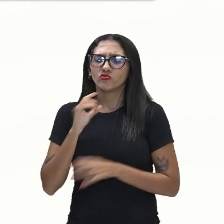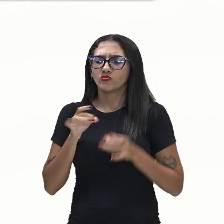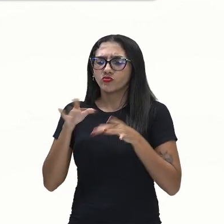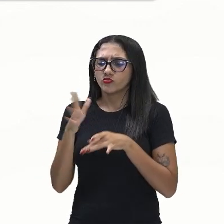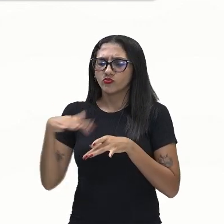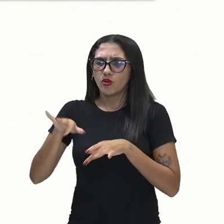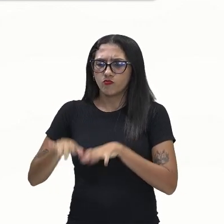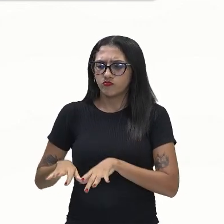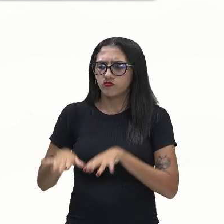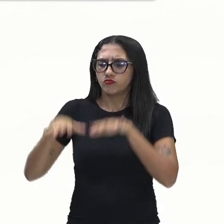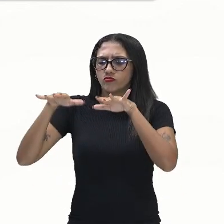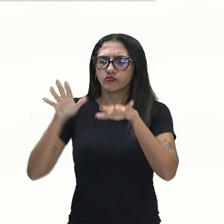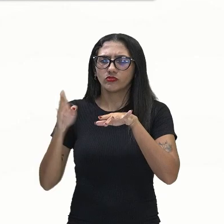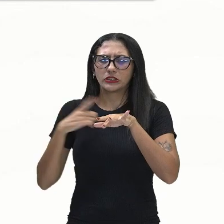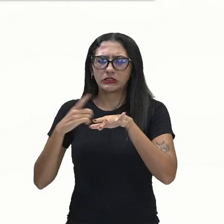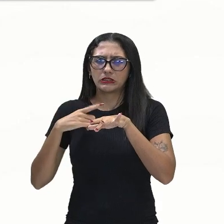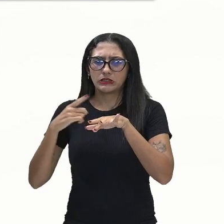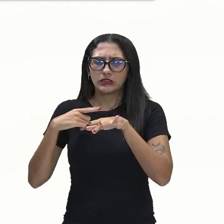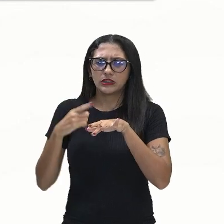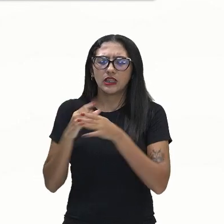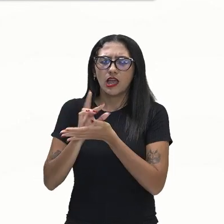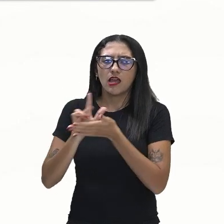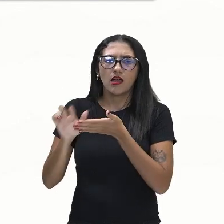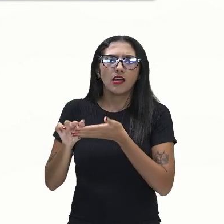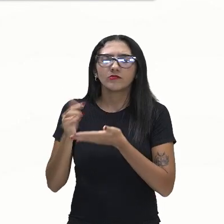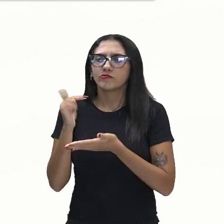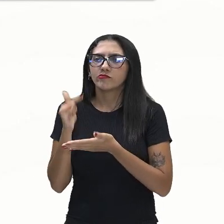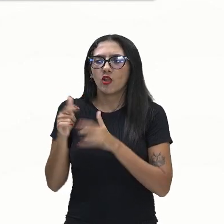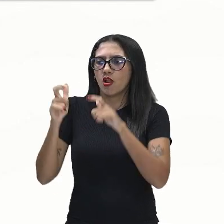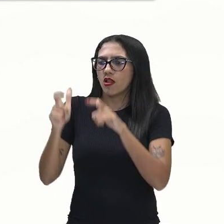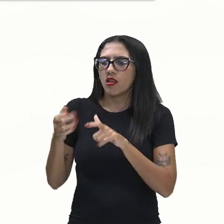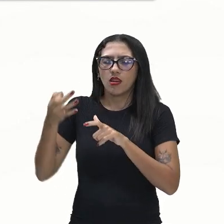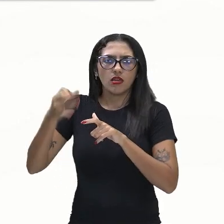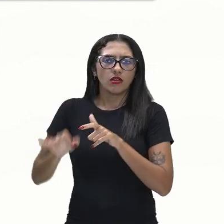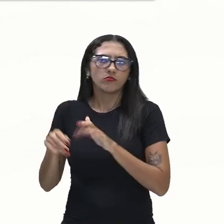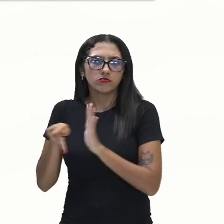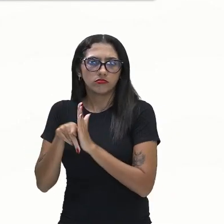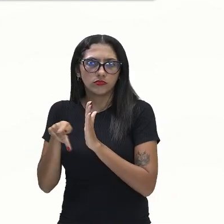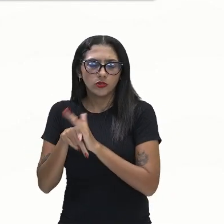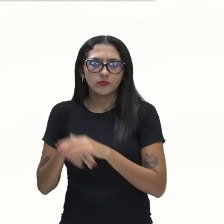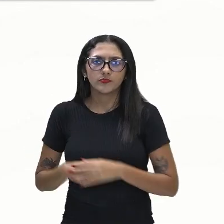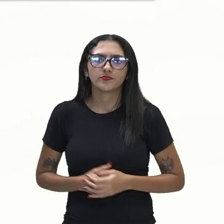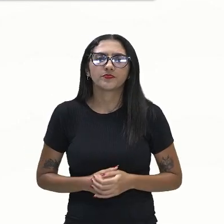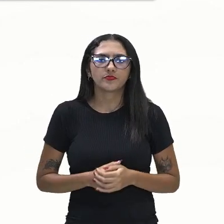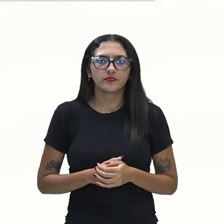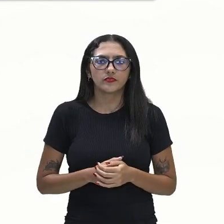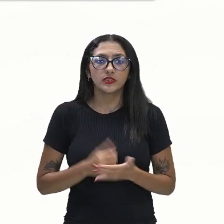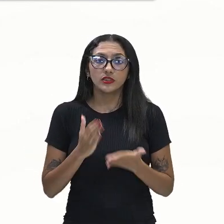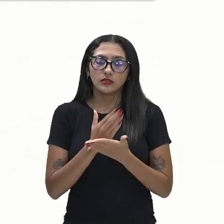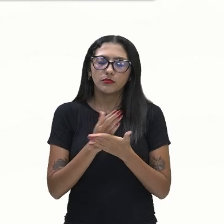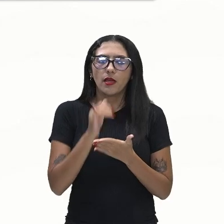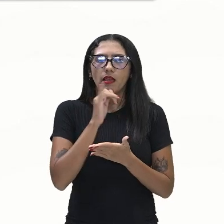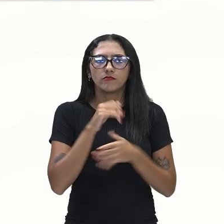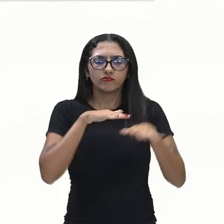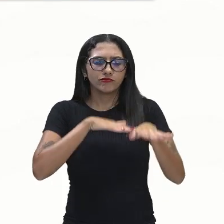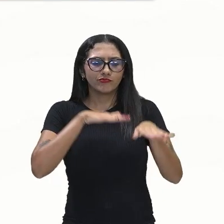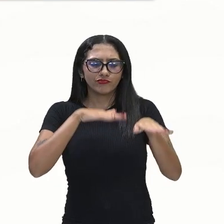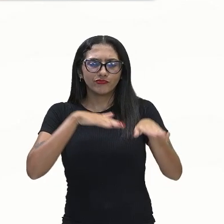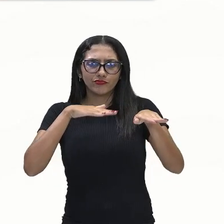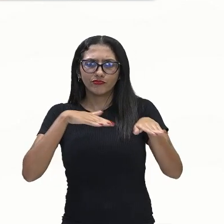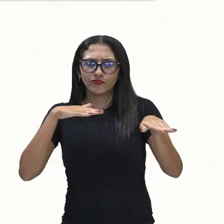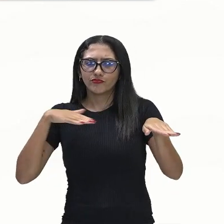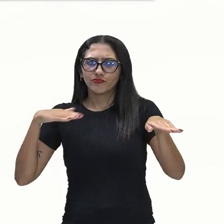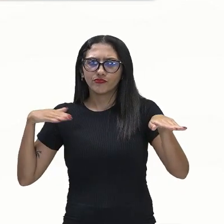esses materiais, né, esses lixos, e não tem locais adequados, e até os grandes engarrafamentos.